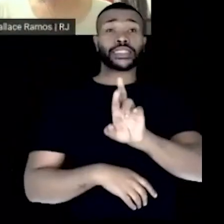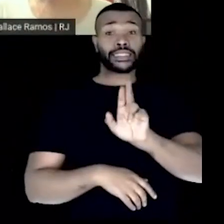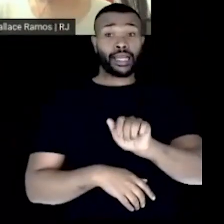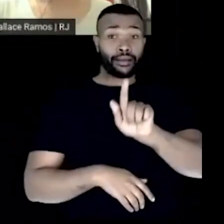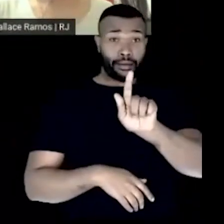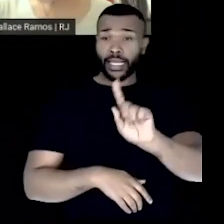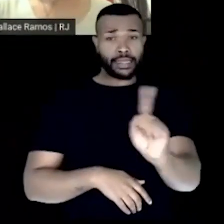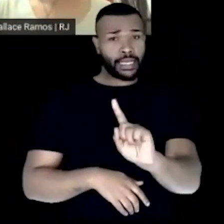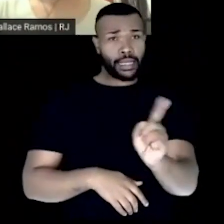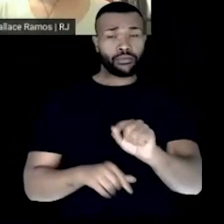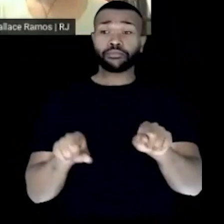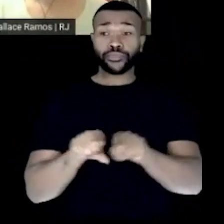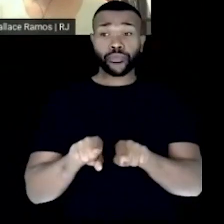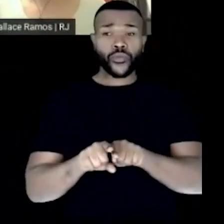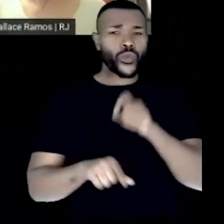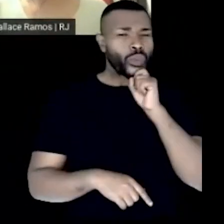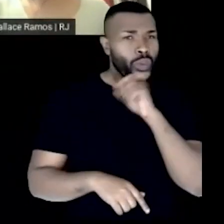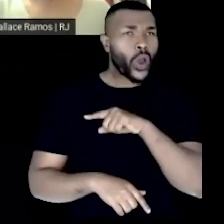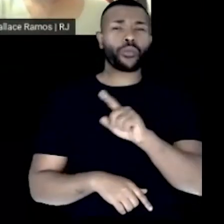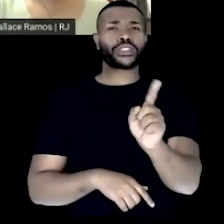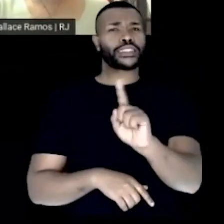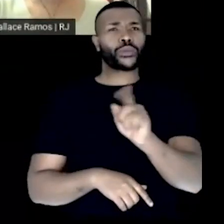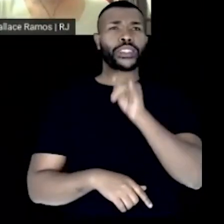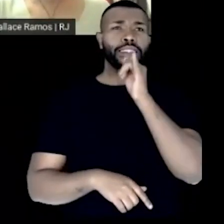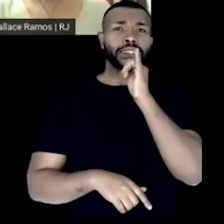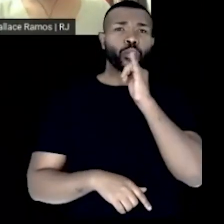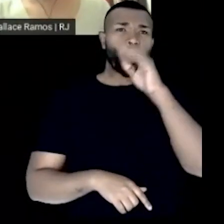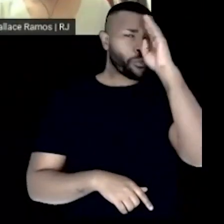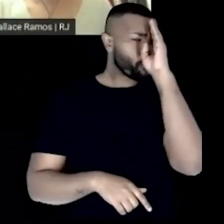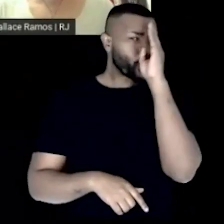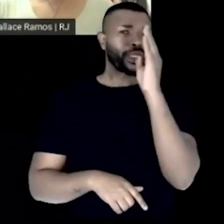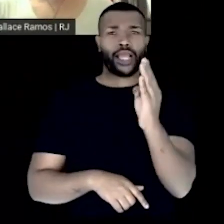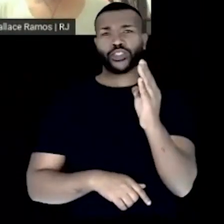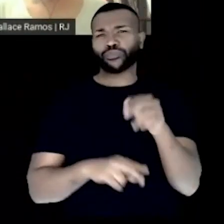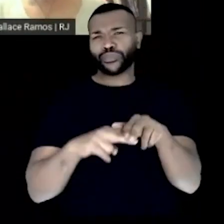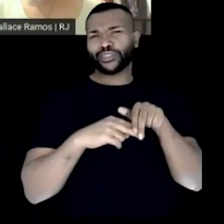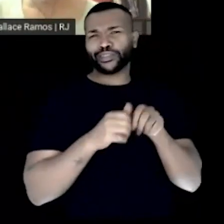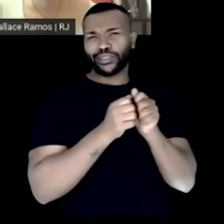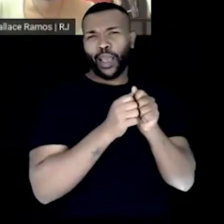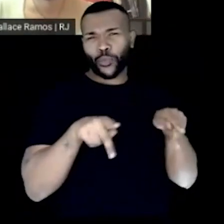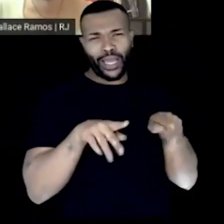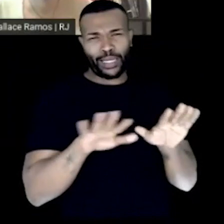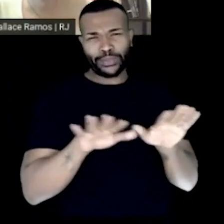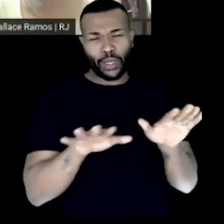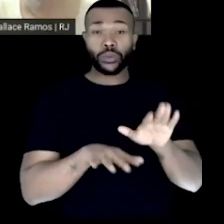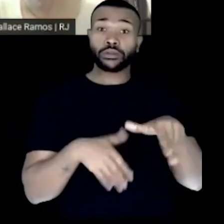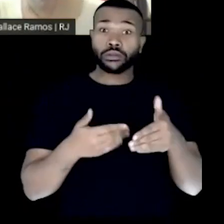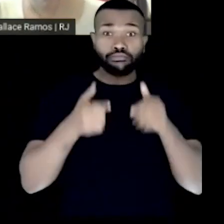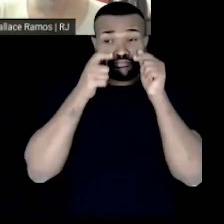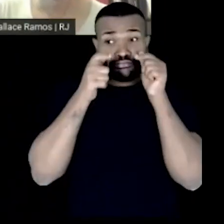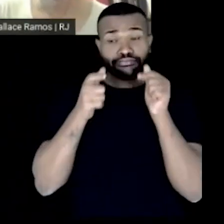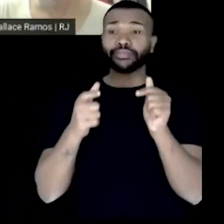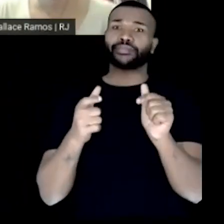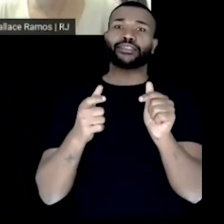queen no apocalipse, não é isso, não é essa questão. Obviamente não é exatamente uma prioridade no apocalipse.